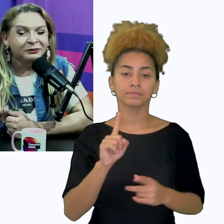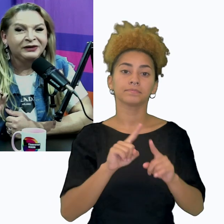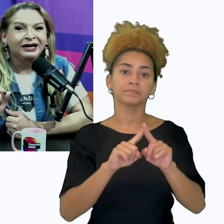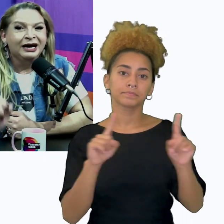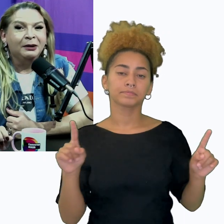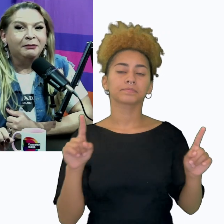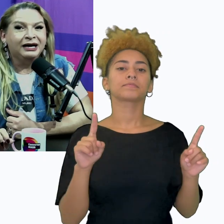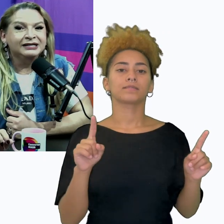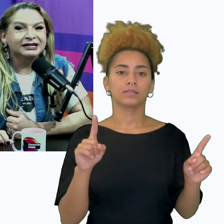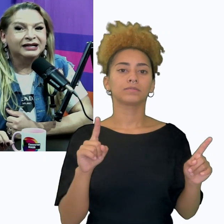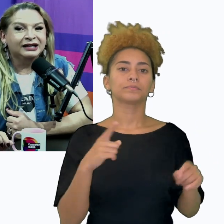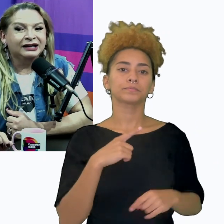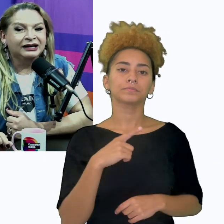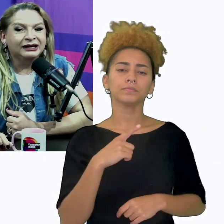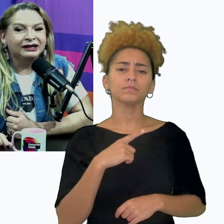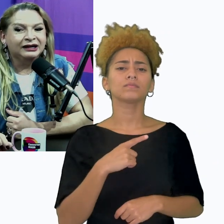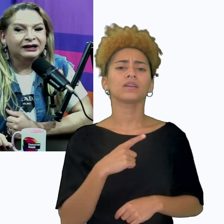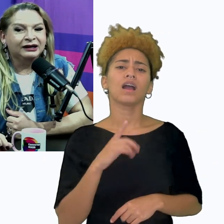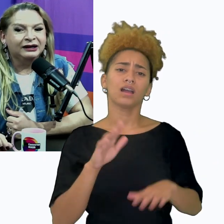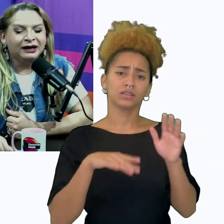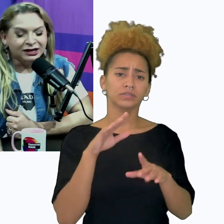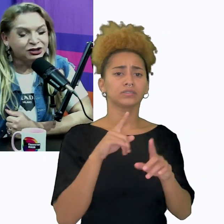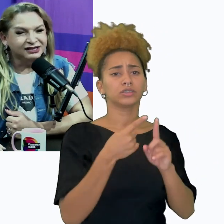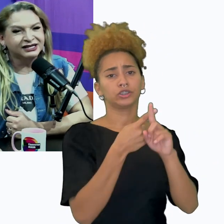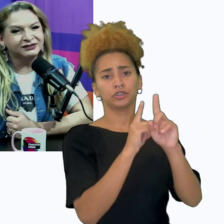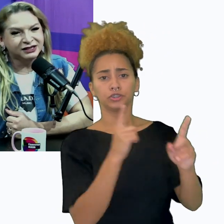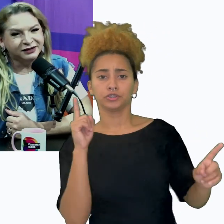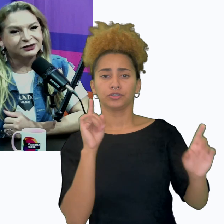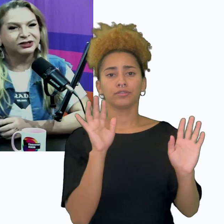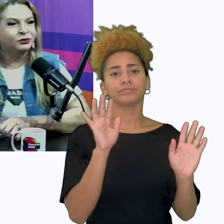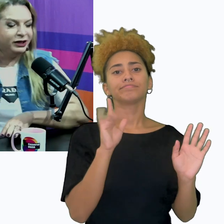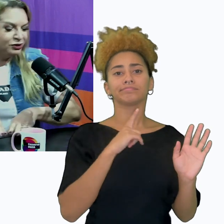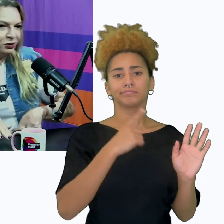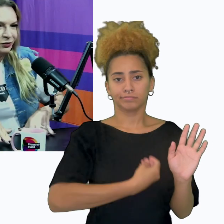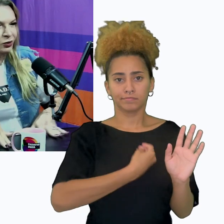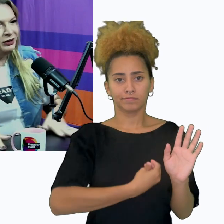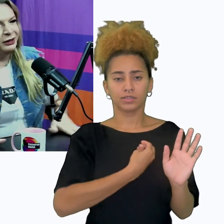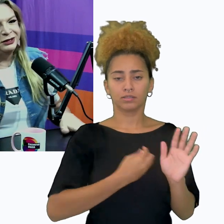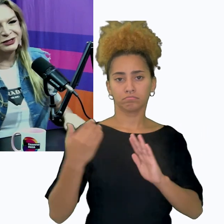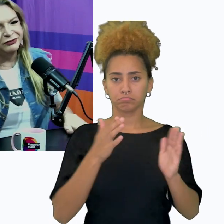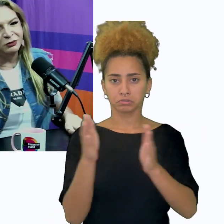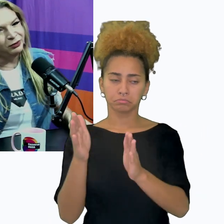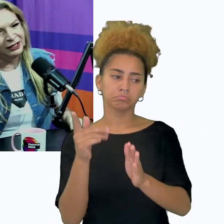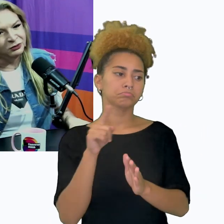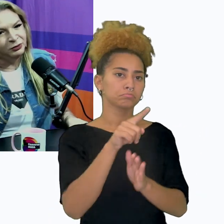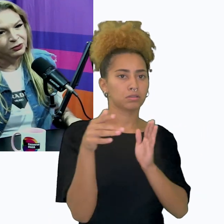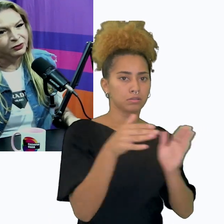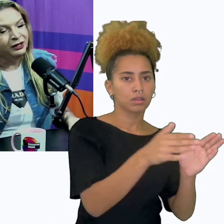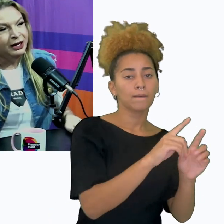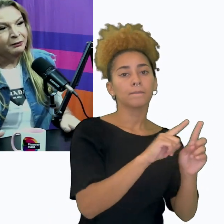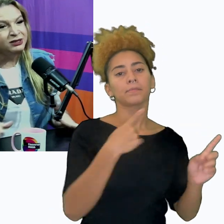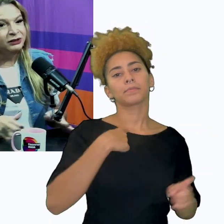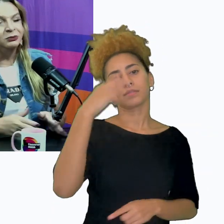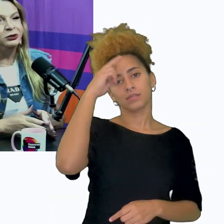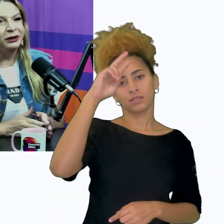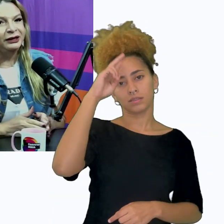lembre. Mas as distâncias às vezes fazem com que a gente tome caminhos que vão uma para o lado, uma para o outro.